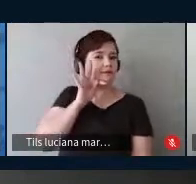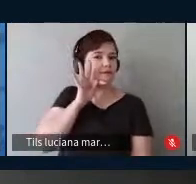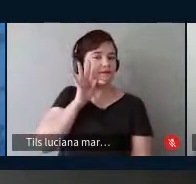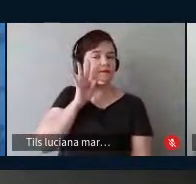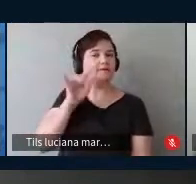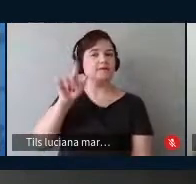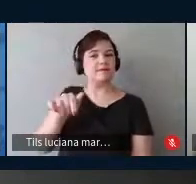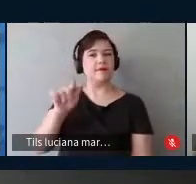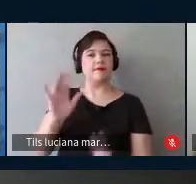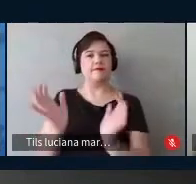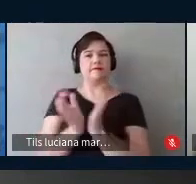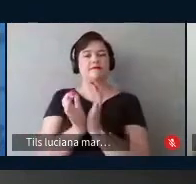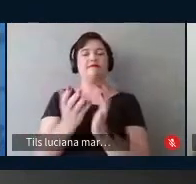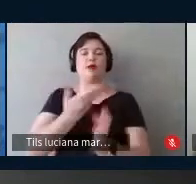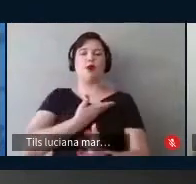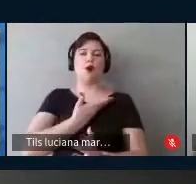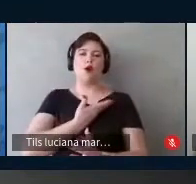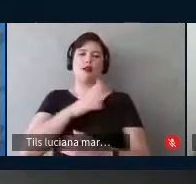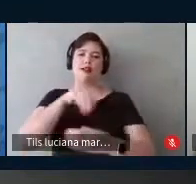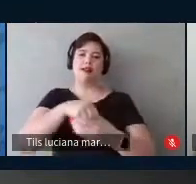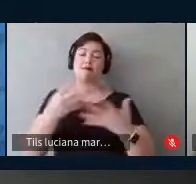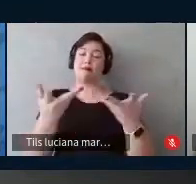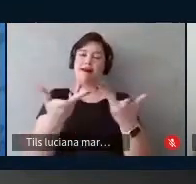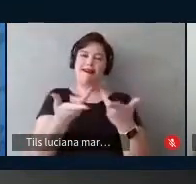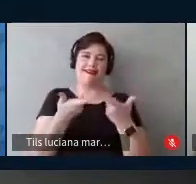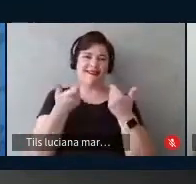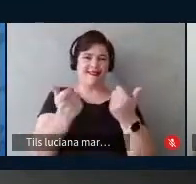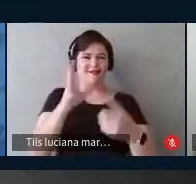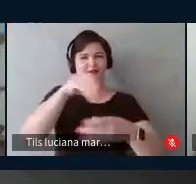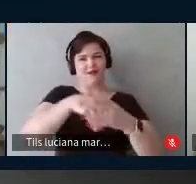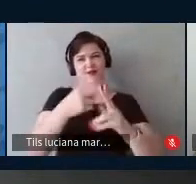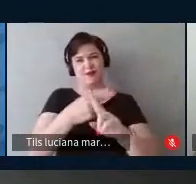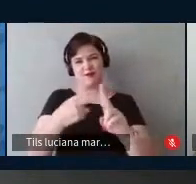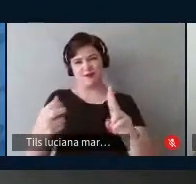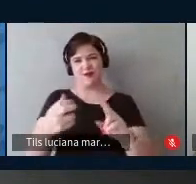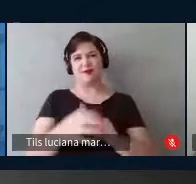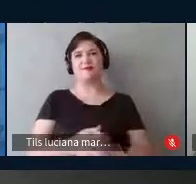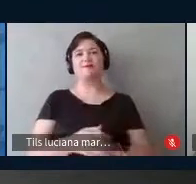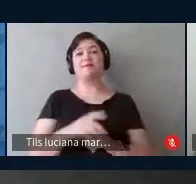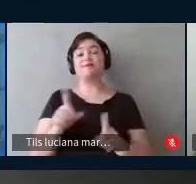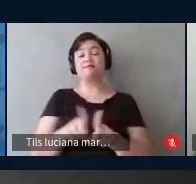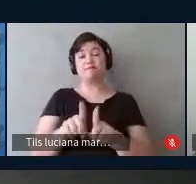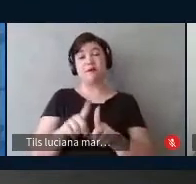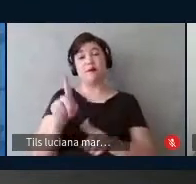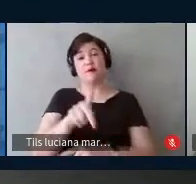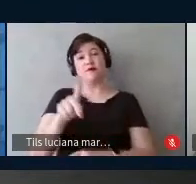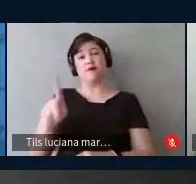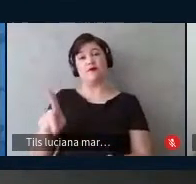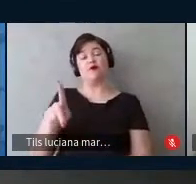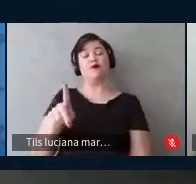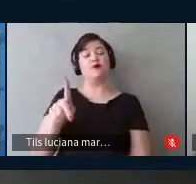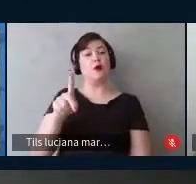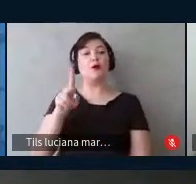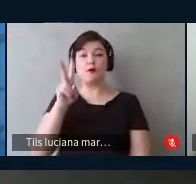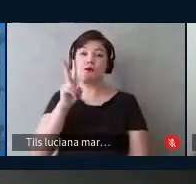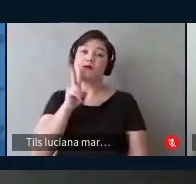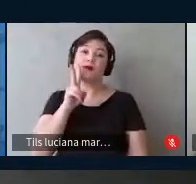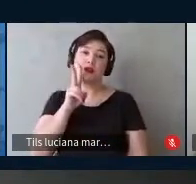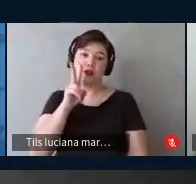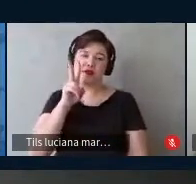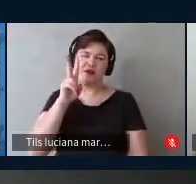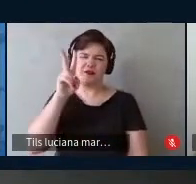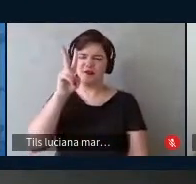a nossa querida colega, amiga, maravilhosa de casa, e o professor Marcos Vinícius do Nascimento,